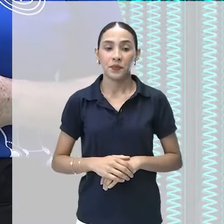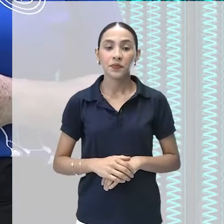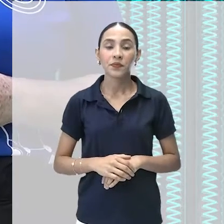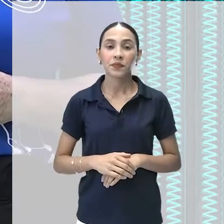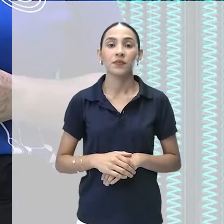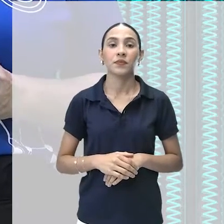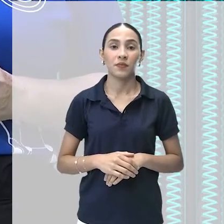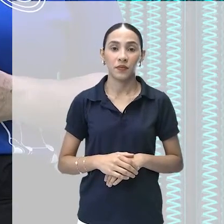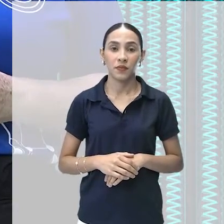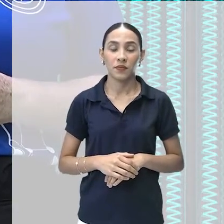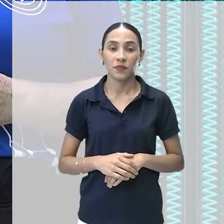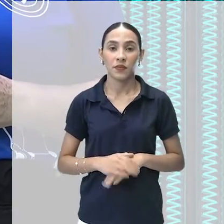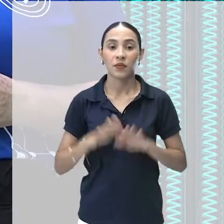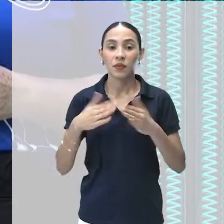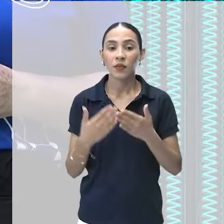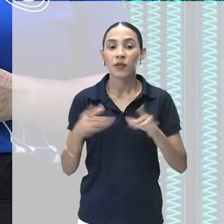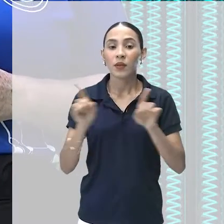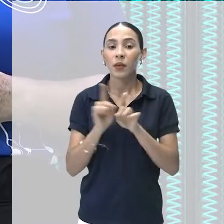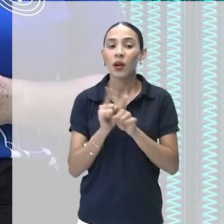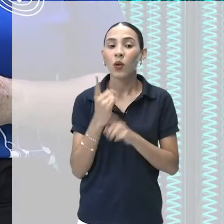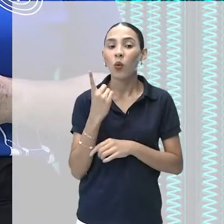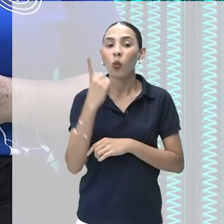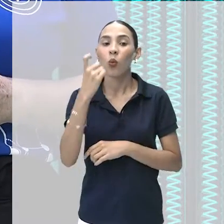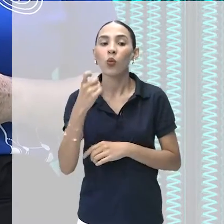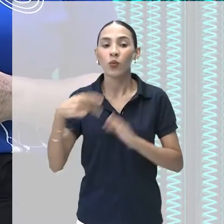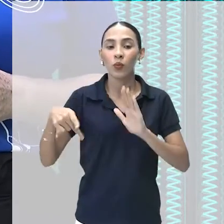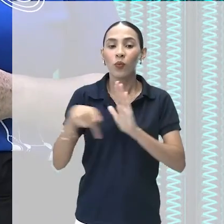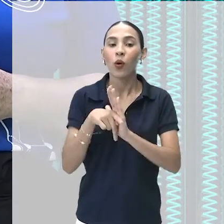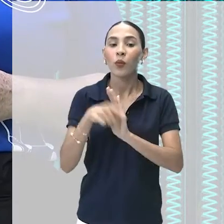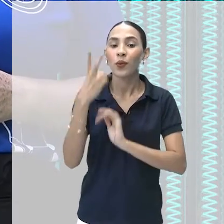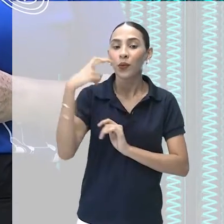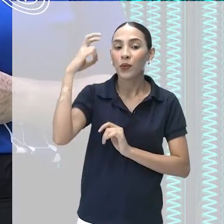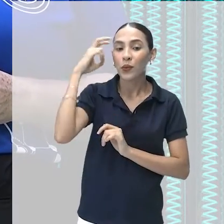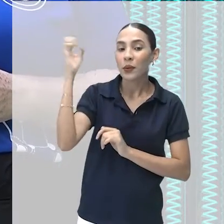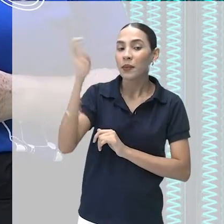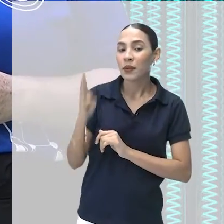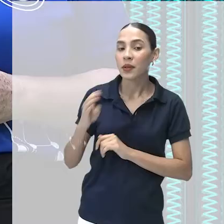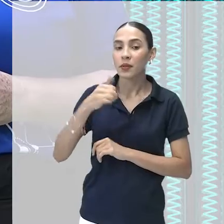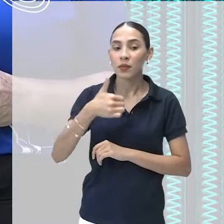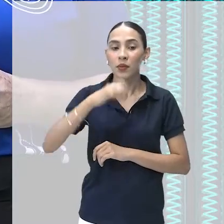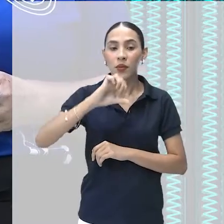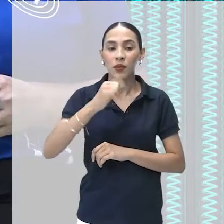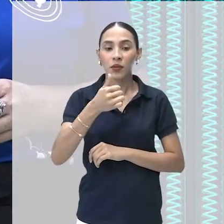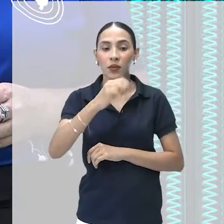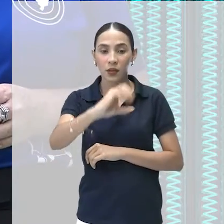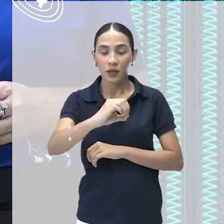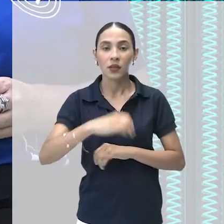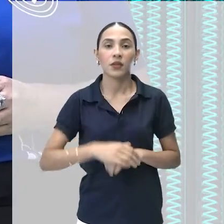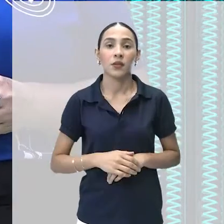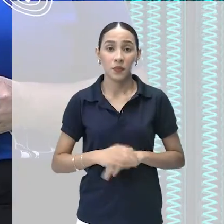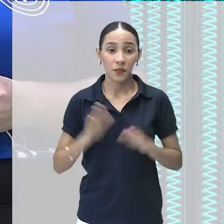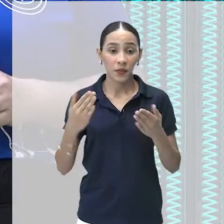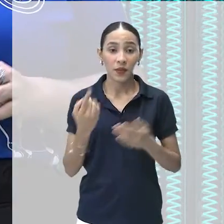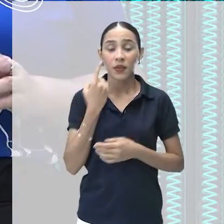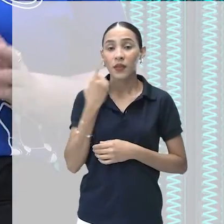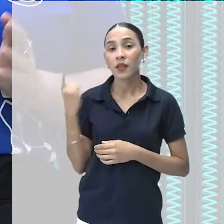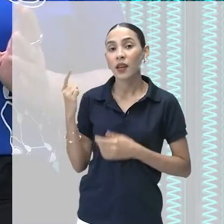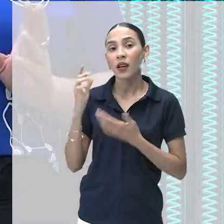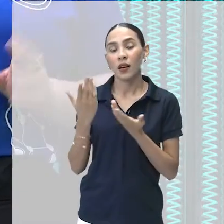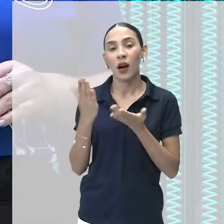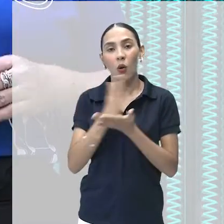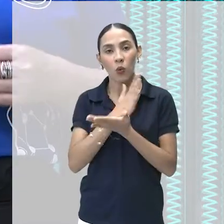que a tornaram, né, único na cena cultural brasileira dos anos de 1960. Aqui